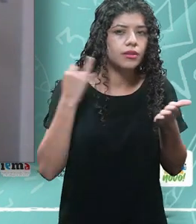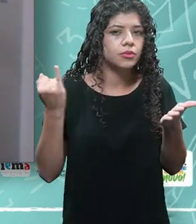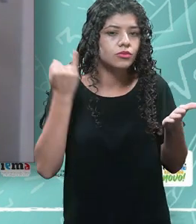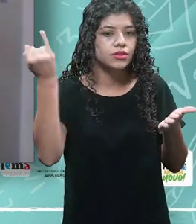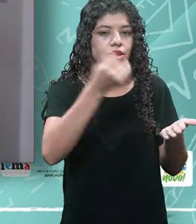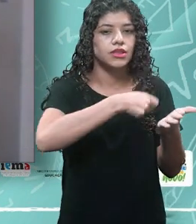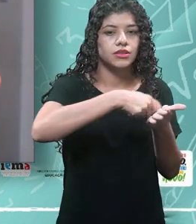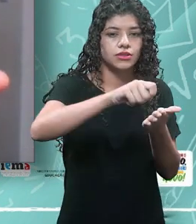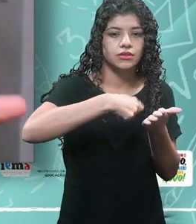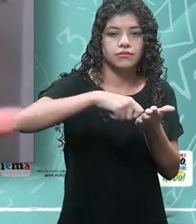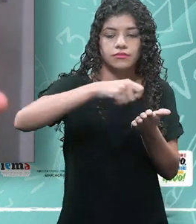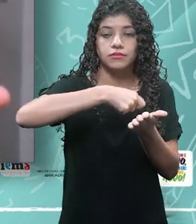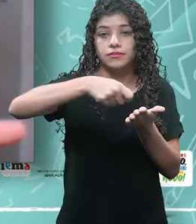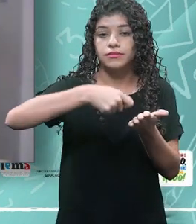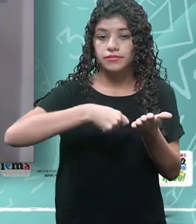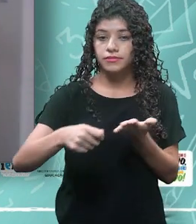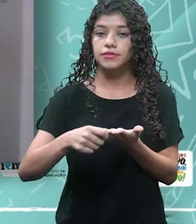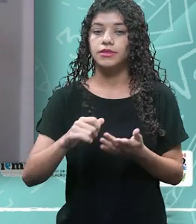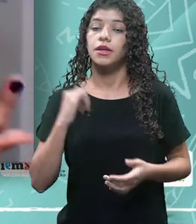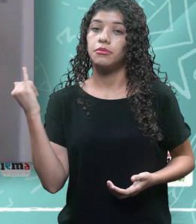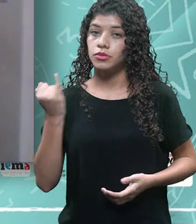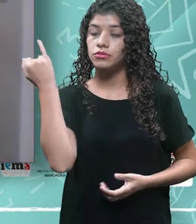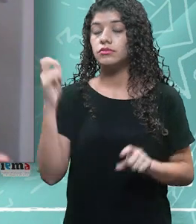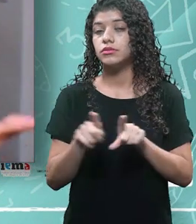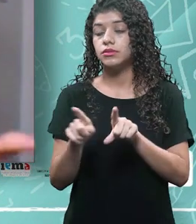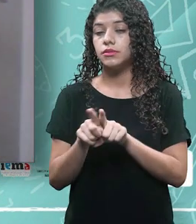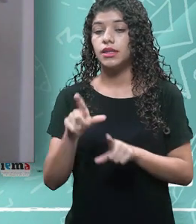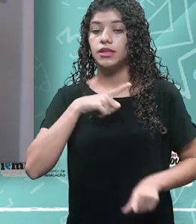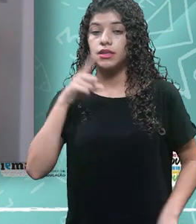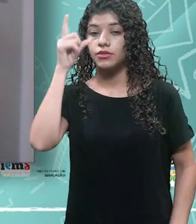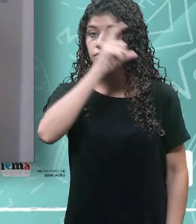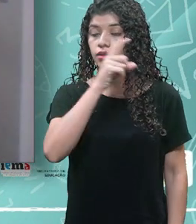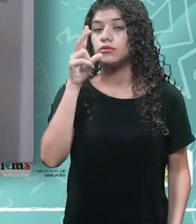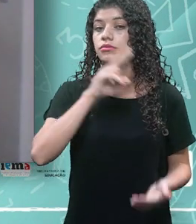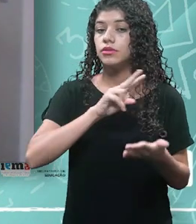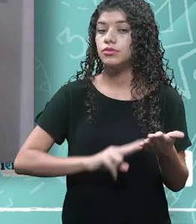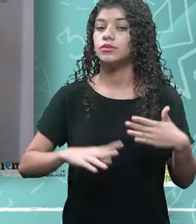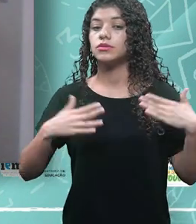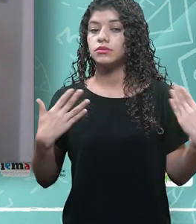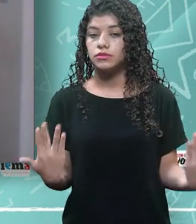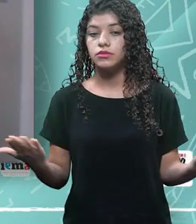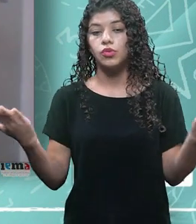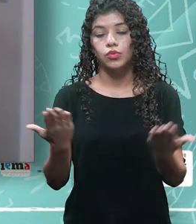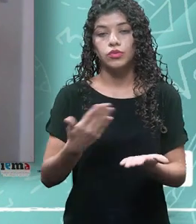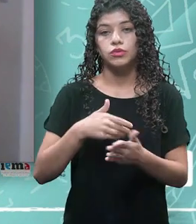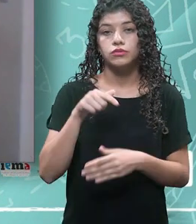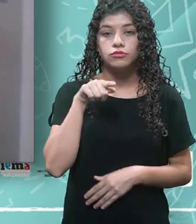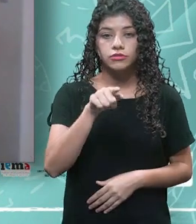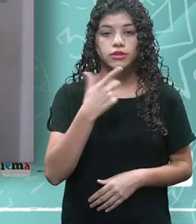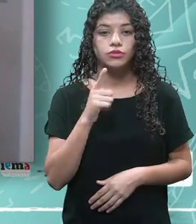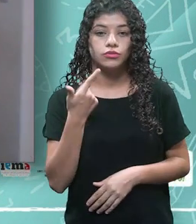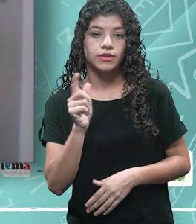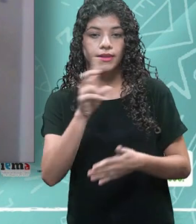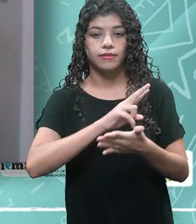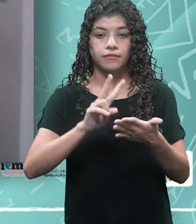importantes você não consegue escrever fazer notas que são tão importantes para quem tem dificuldade na leitura Então a partir de